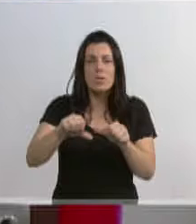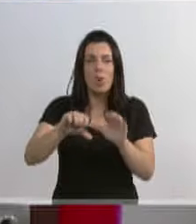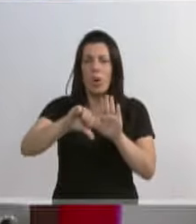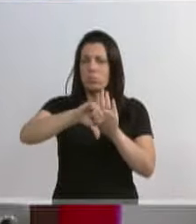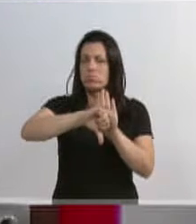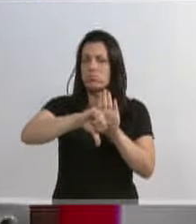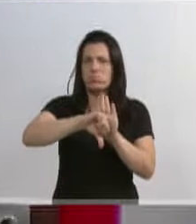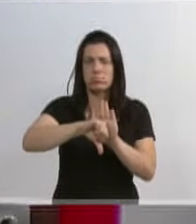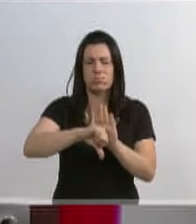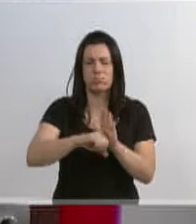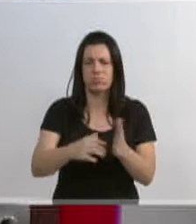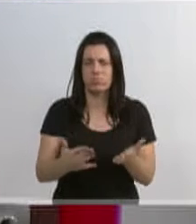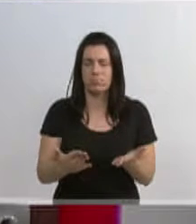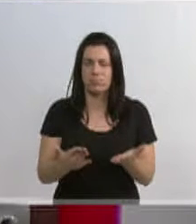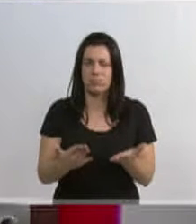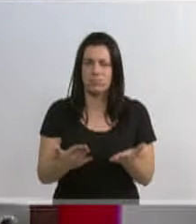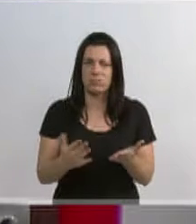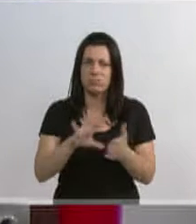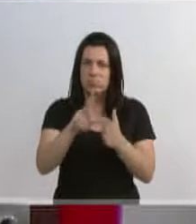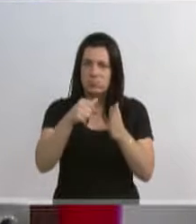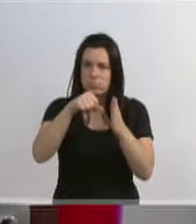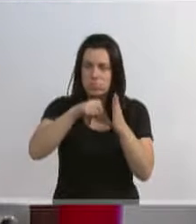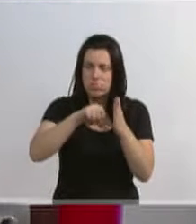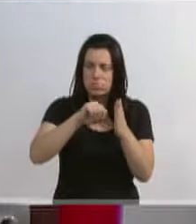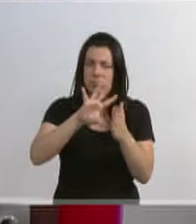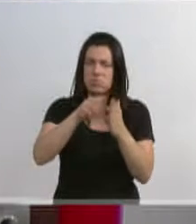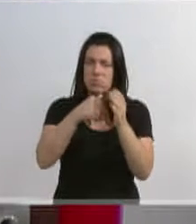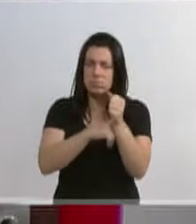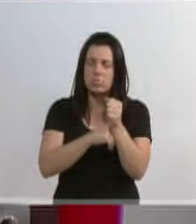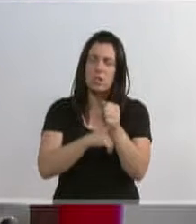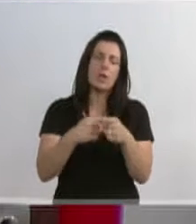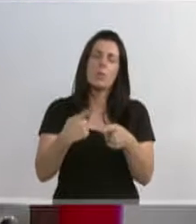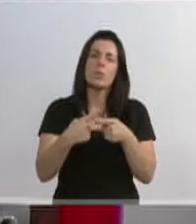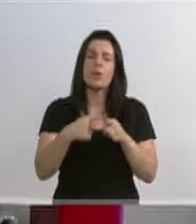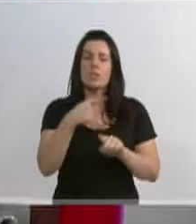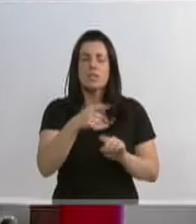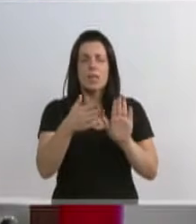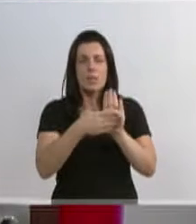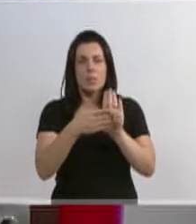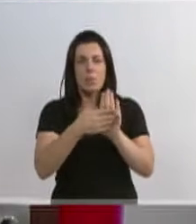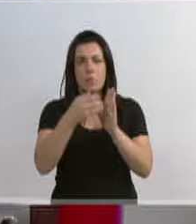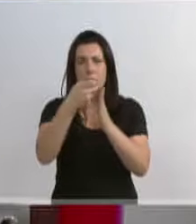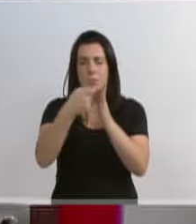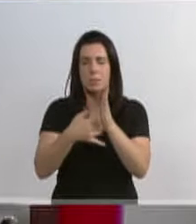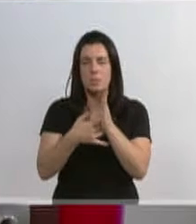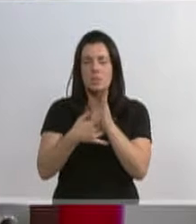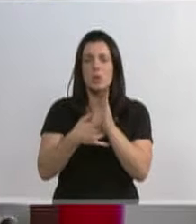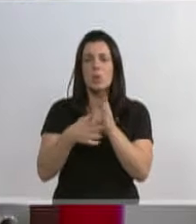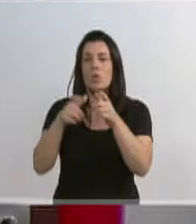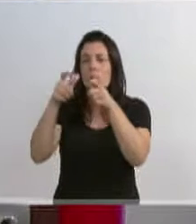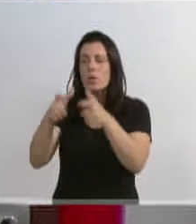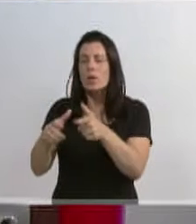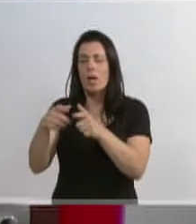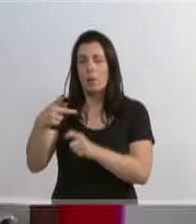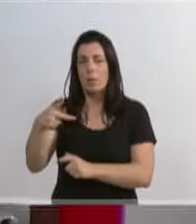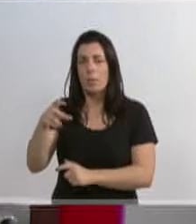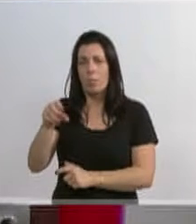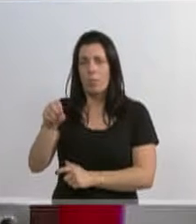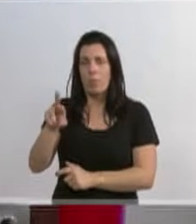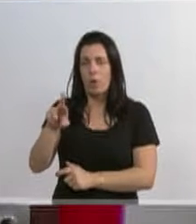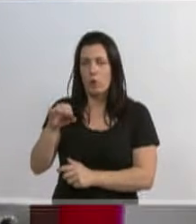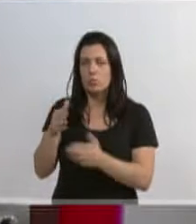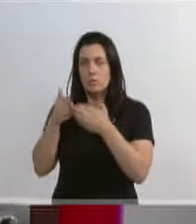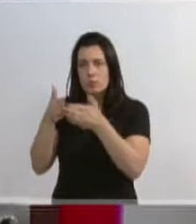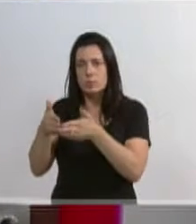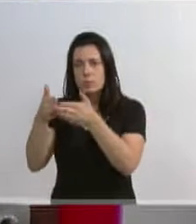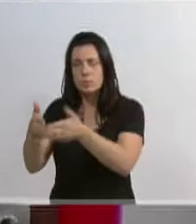PT. Por que o senhor não propõe uma moção de repúdio ao porto que a Dilma construiu em Cuba, às